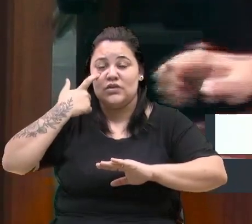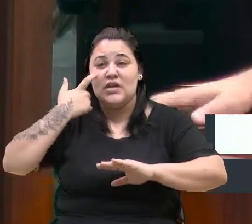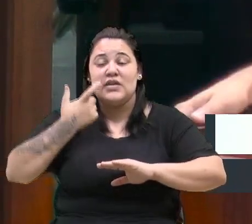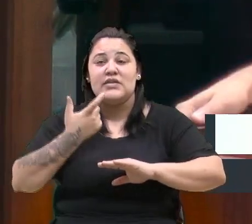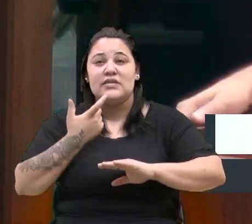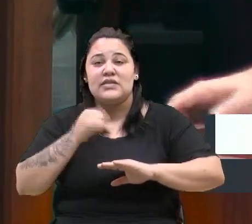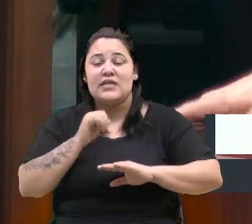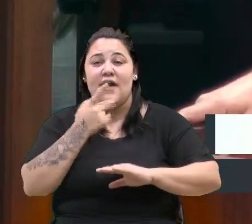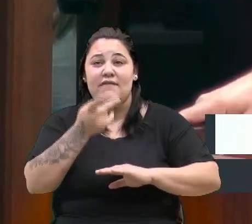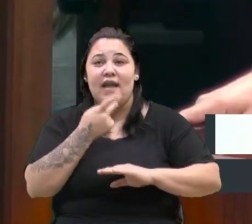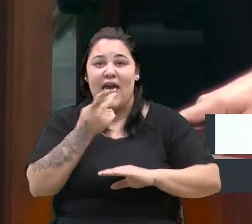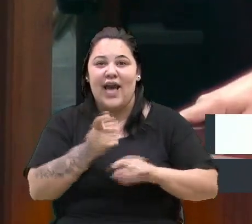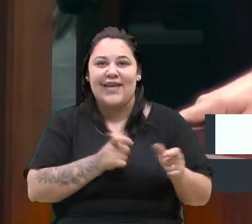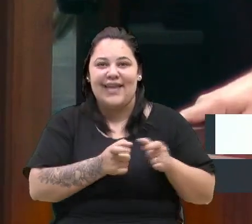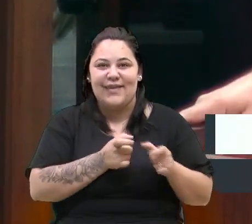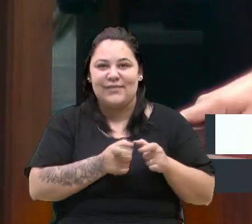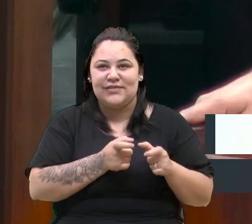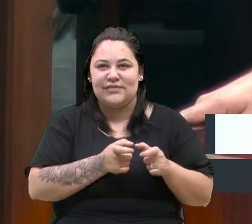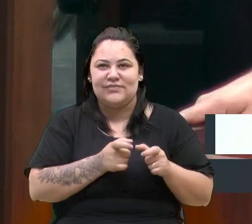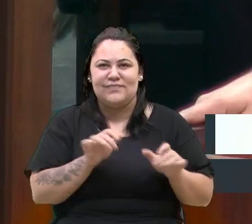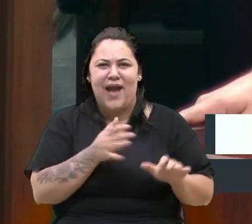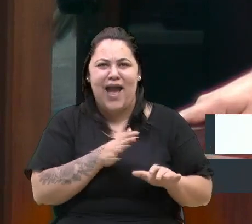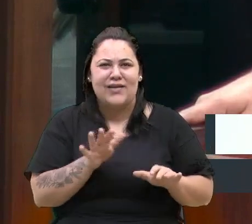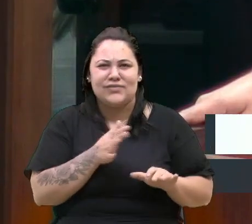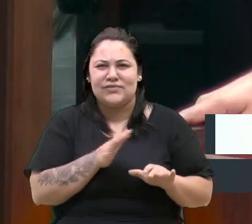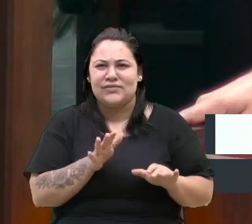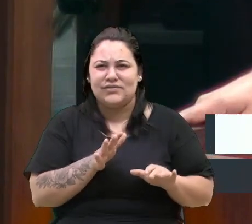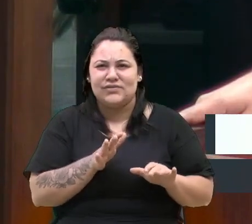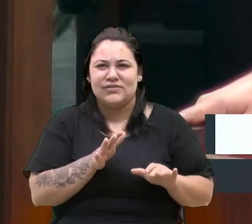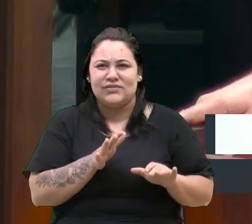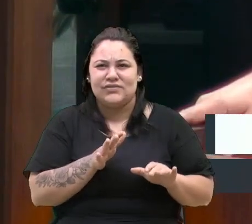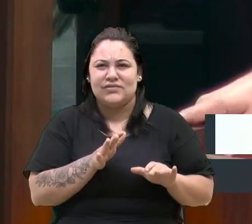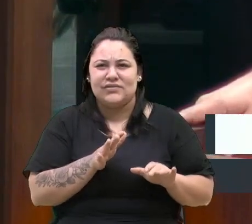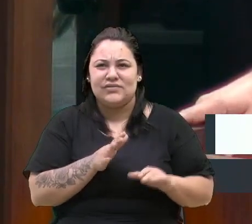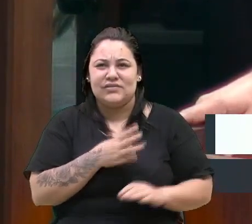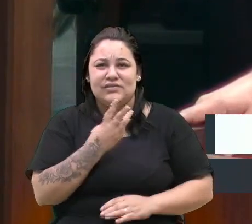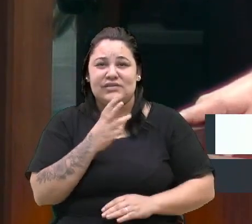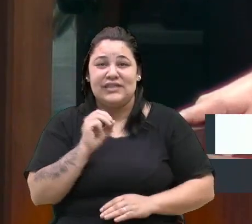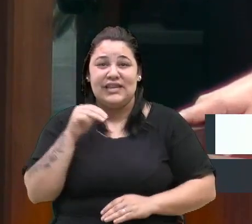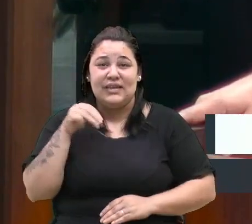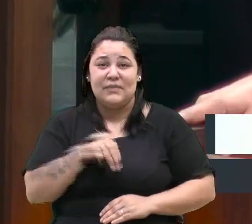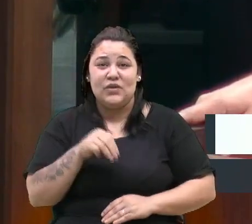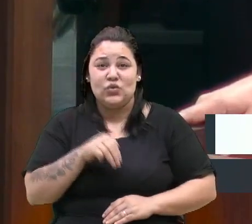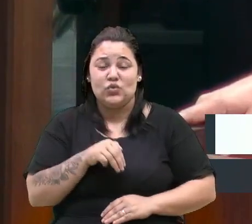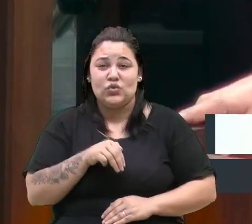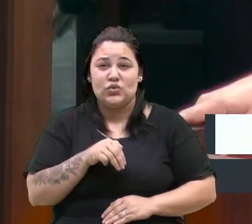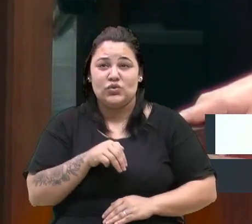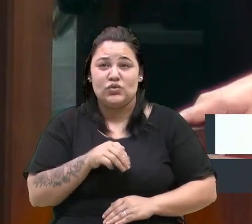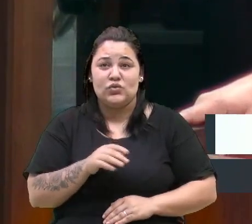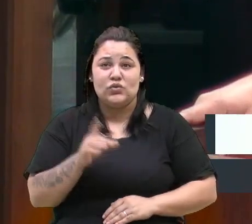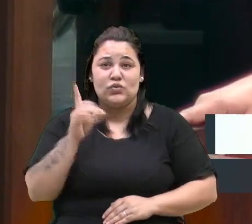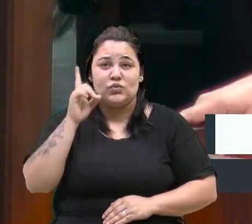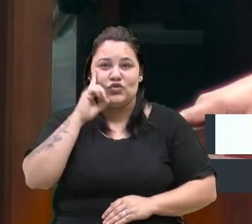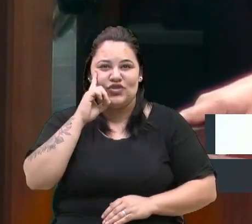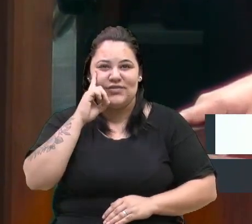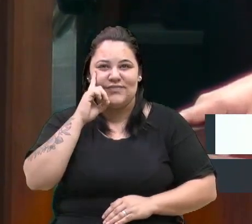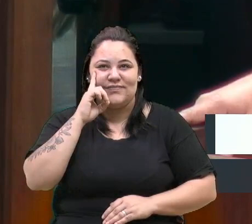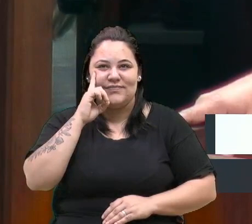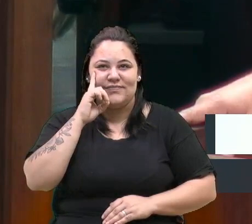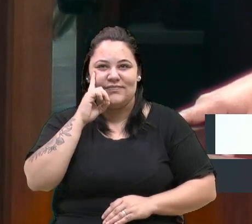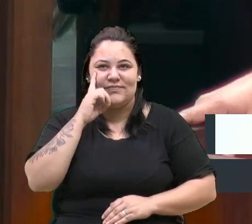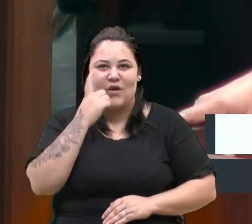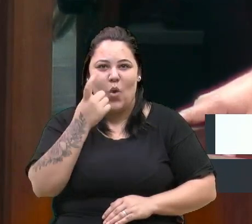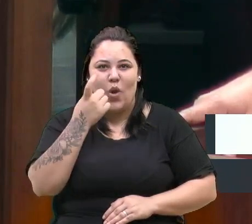fala de gamers, em média, um gamer ele fica 30 minutos por dia fixado no seu